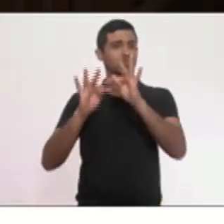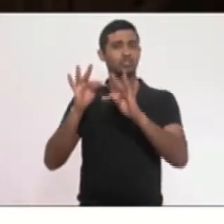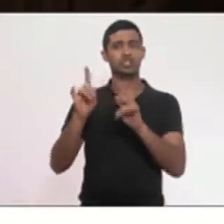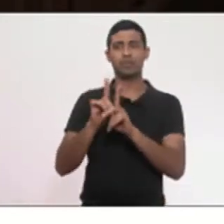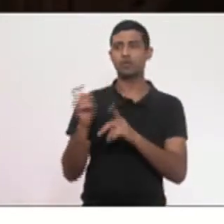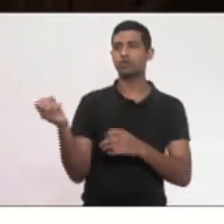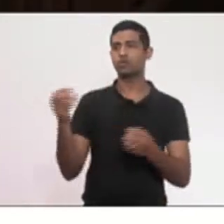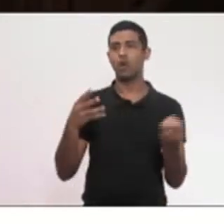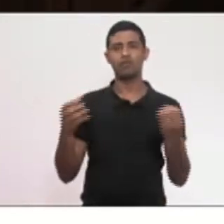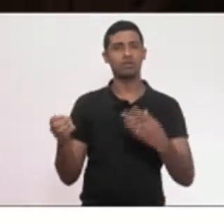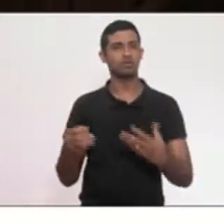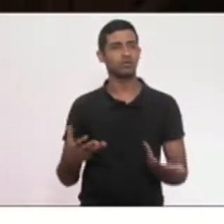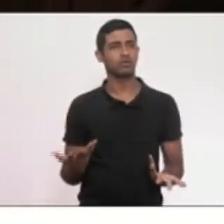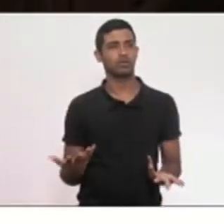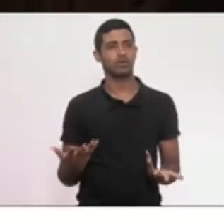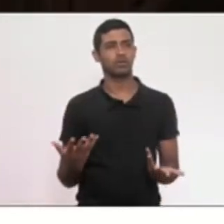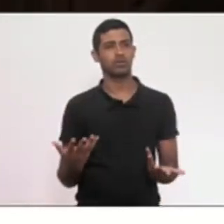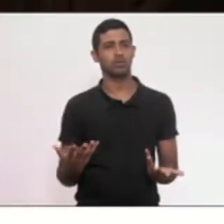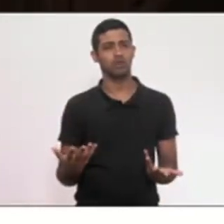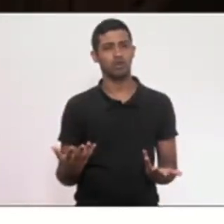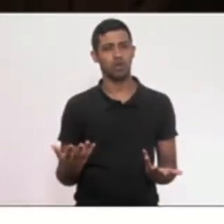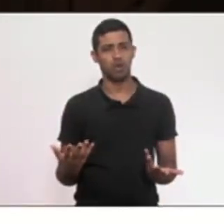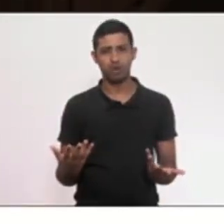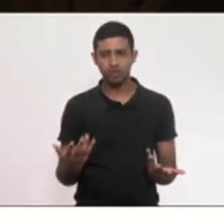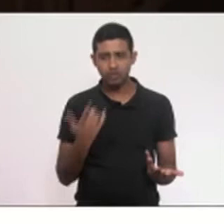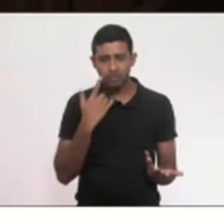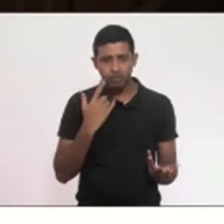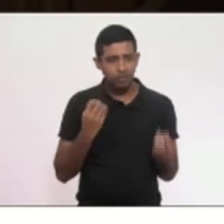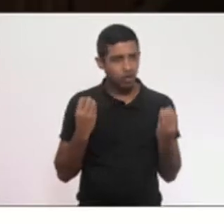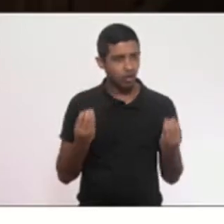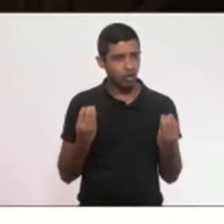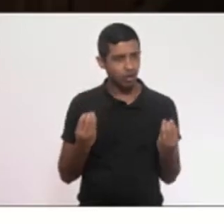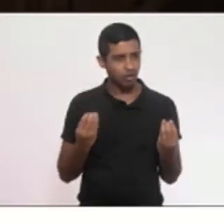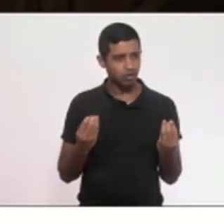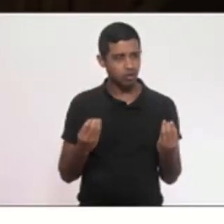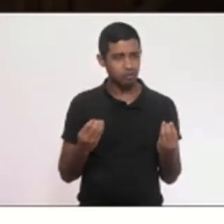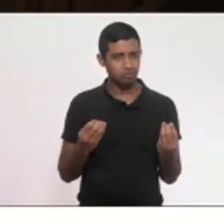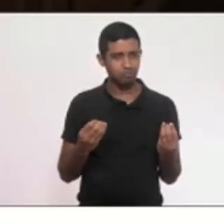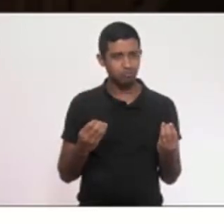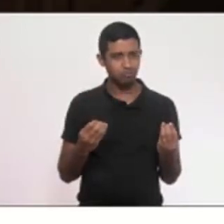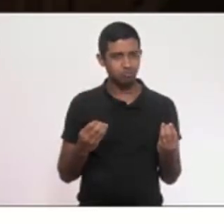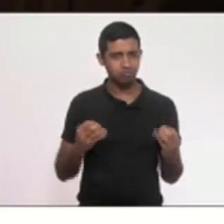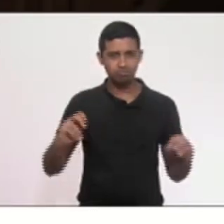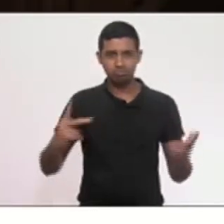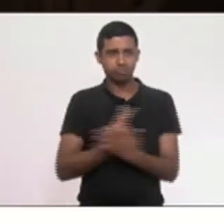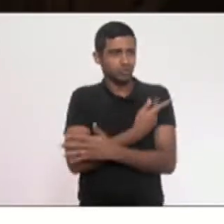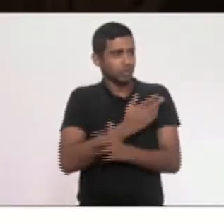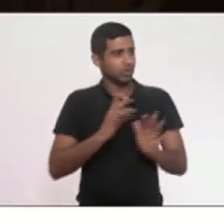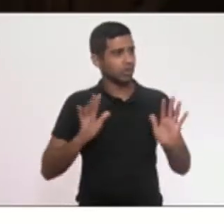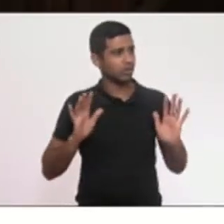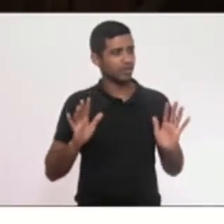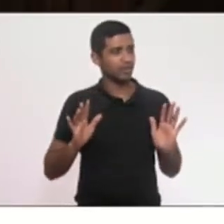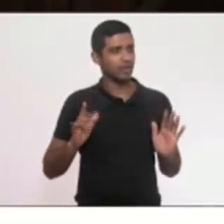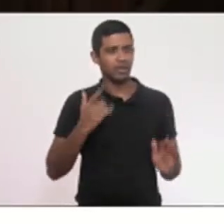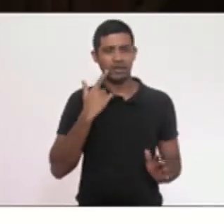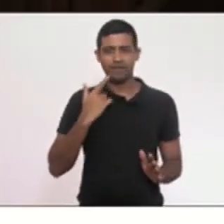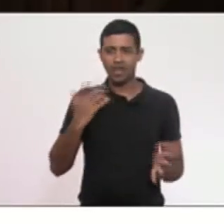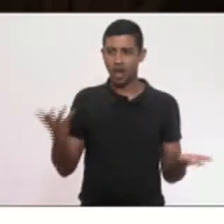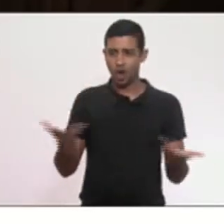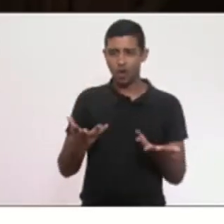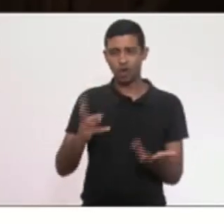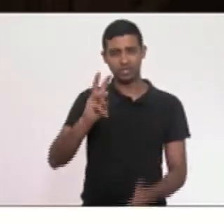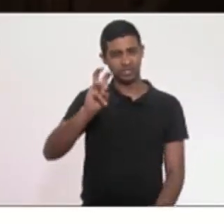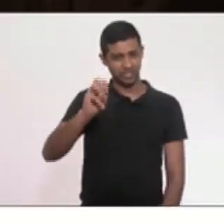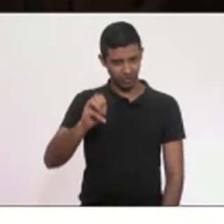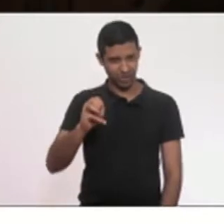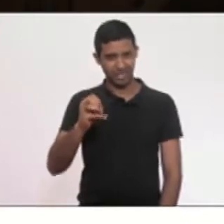inovação. Não pode ser coincidência, não pode ser obra do acaso que hoje, 50, 60 anos depois